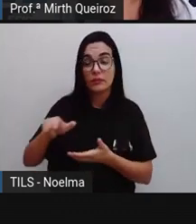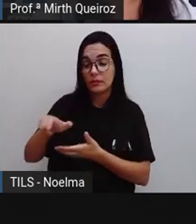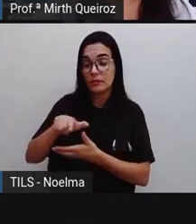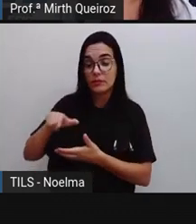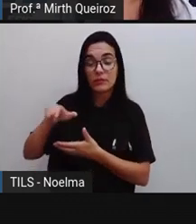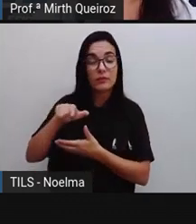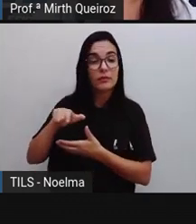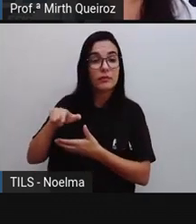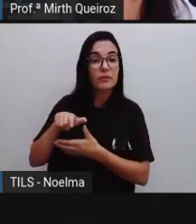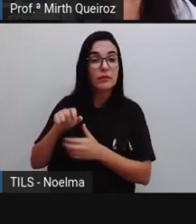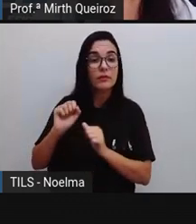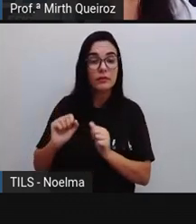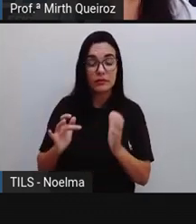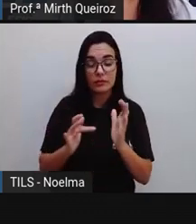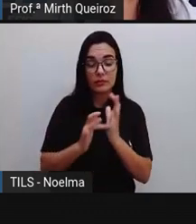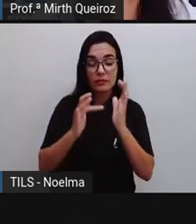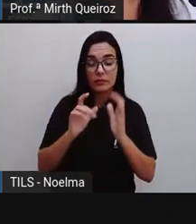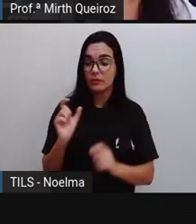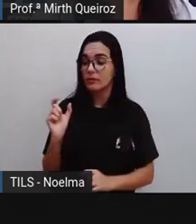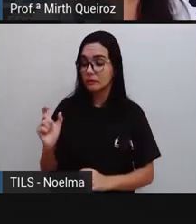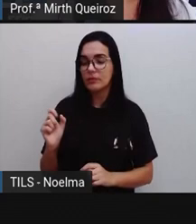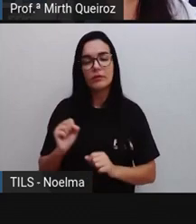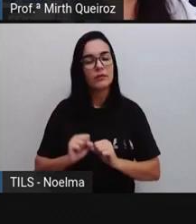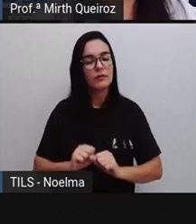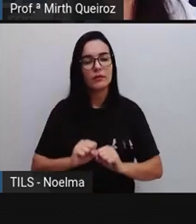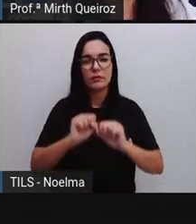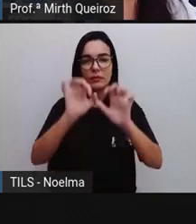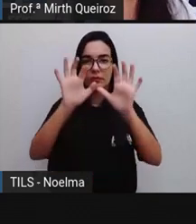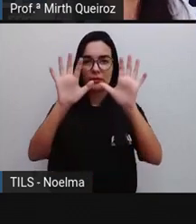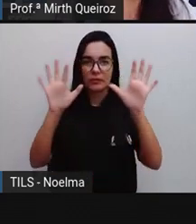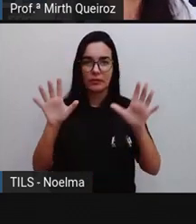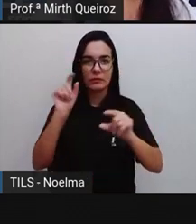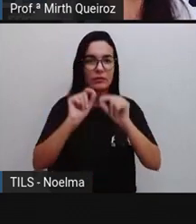clicando ali naquela palavra e automaticamente